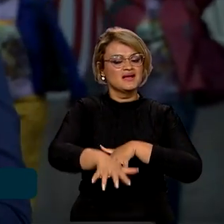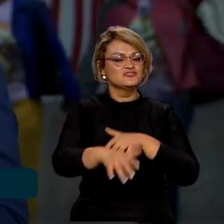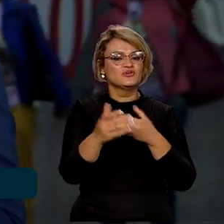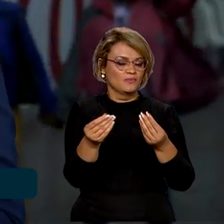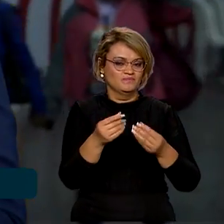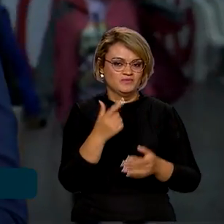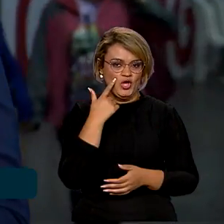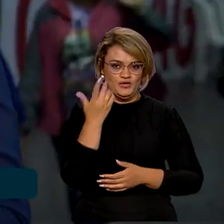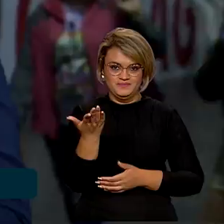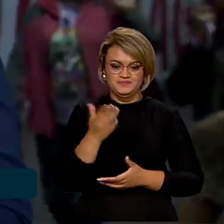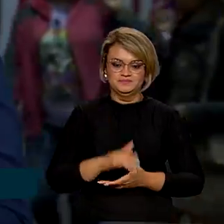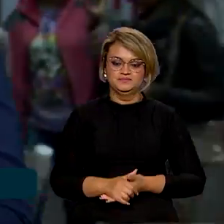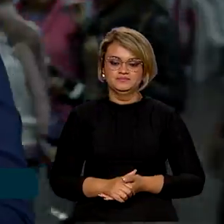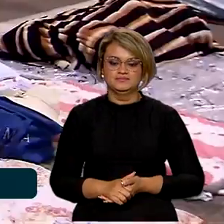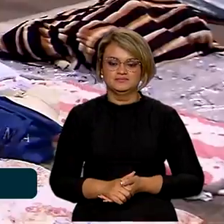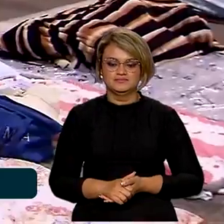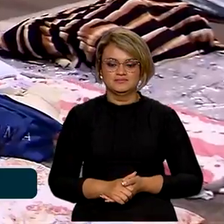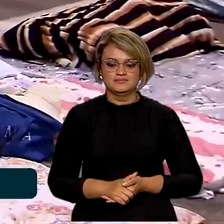Margaridas. Vamos assistir.